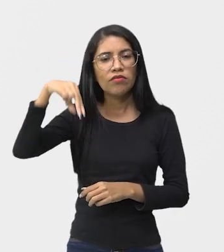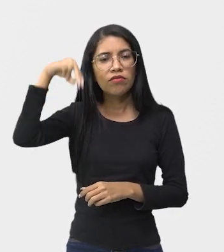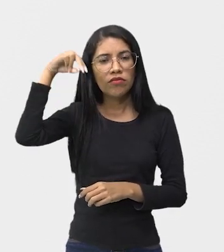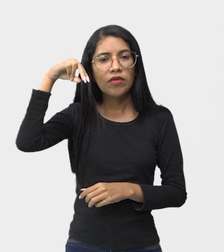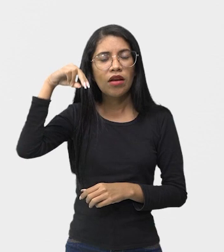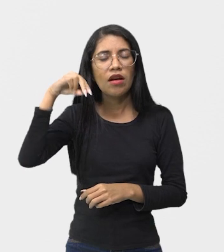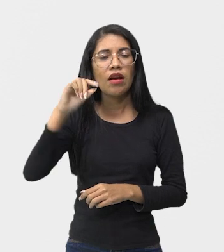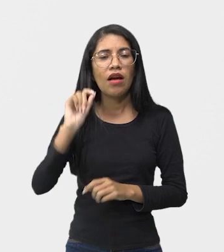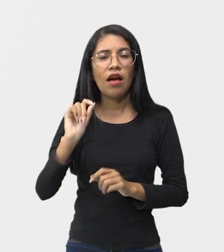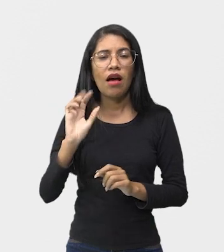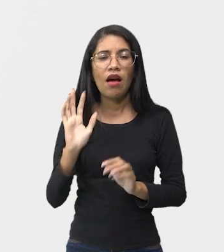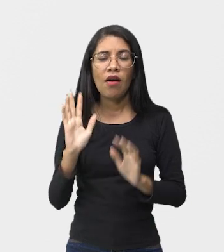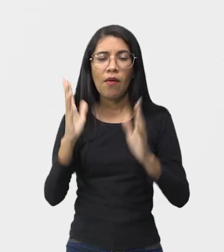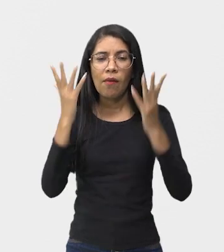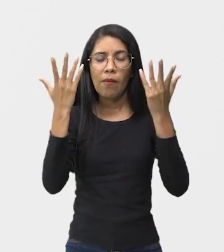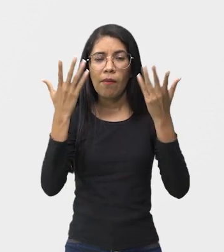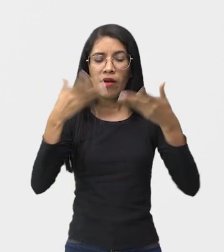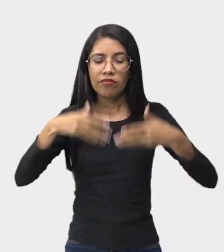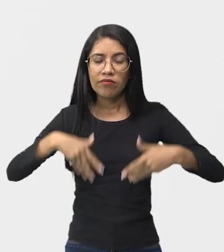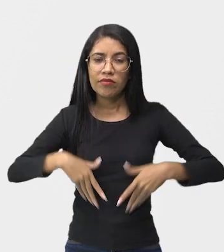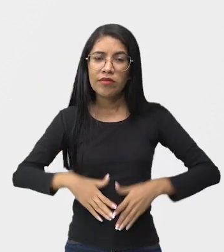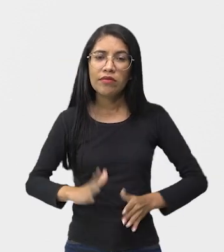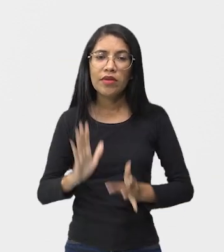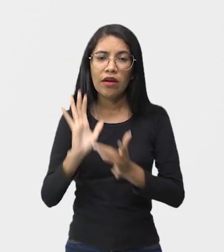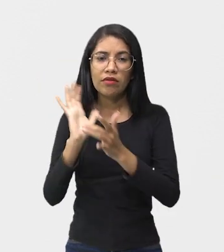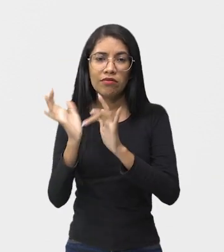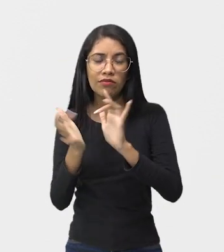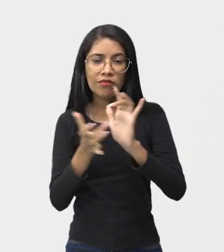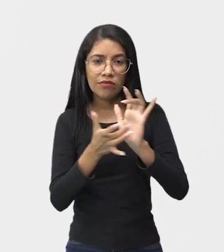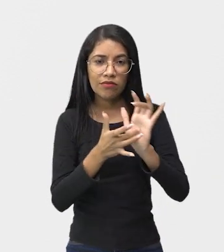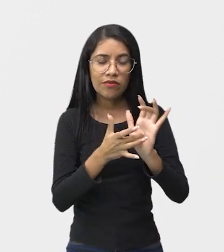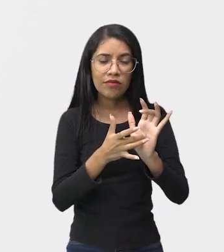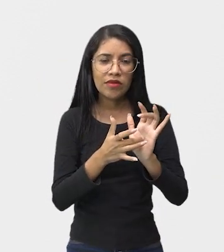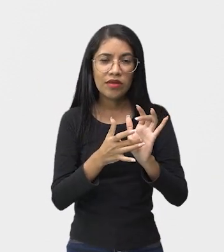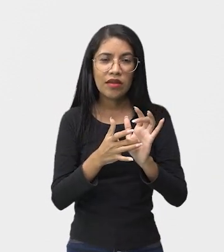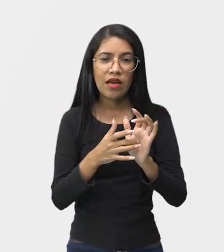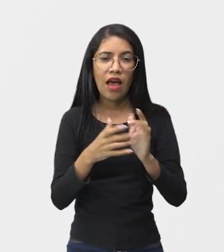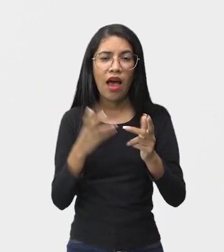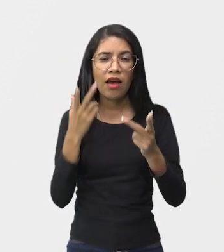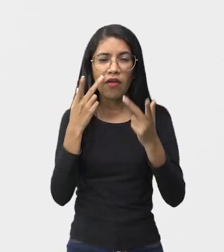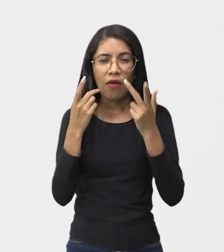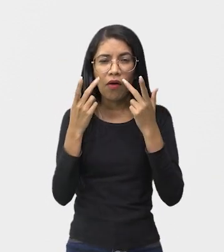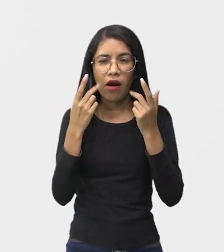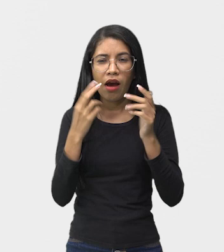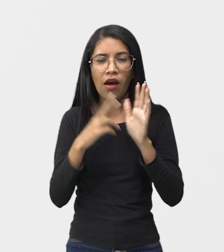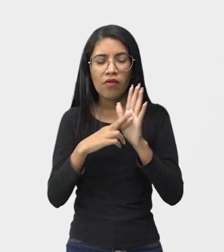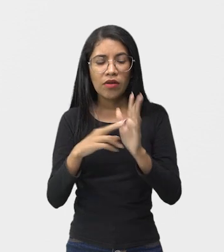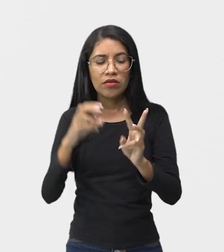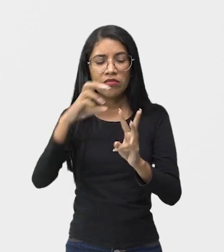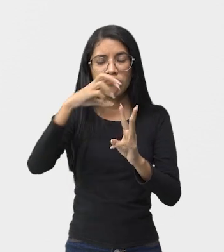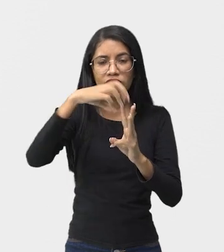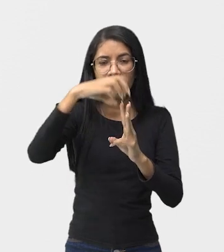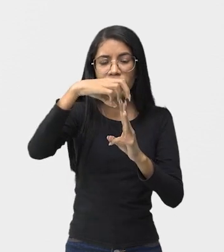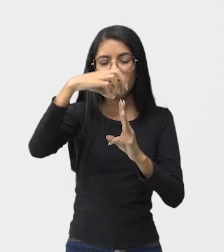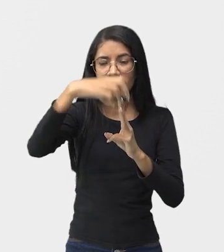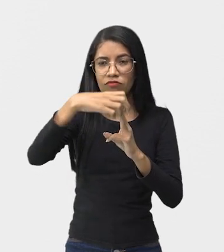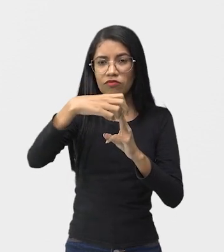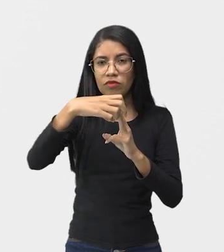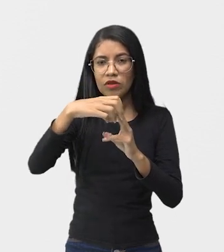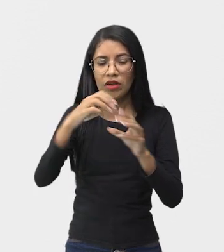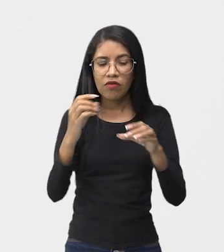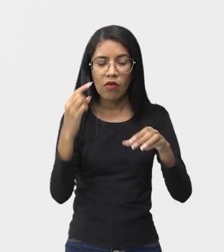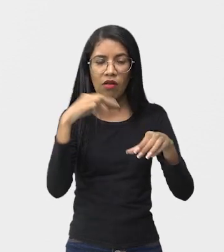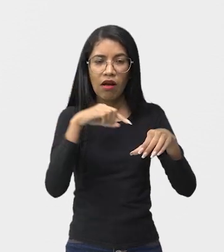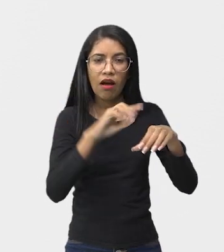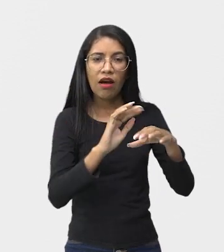região, na qual se comemora o nascimento de Jesus Cristo, encenado a visita dos 3 reis magos à